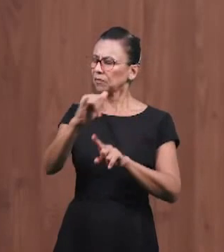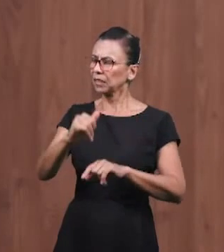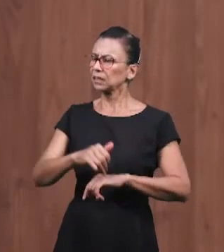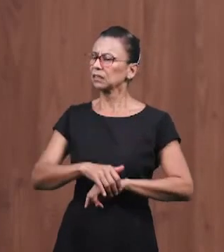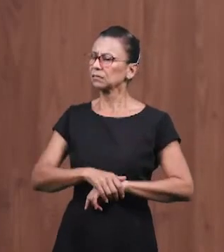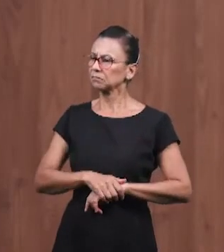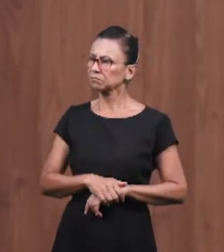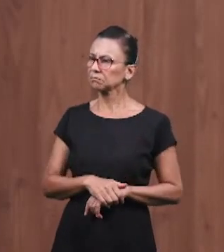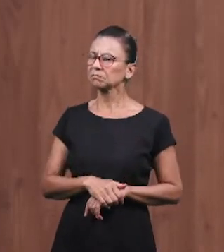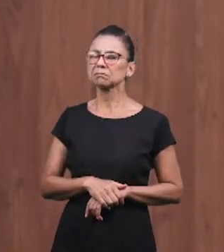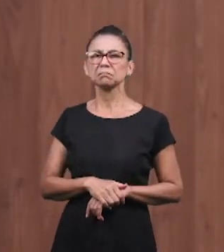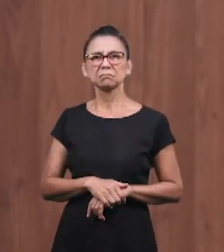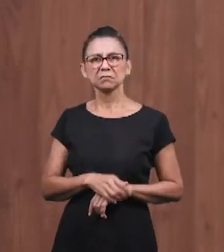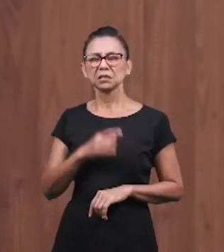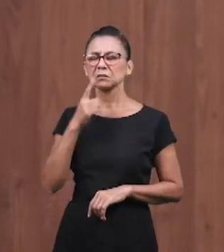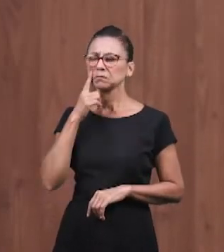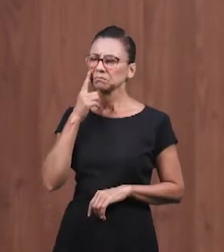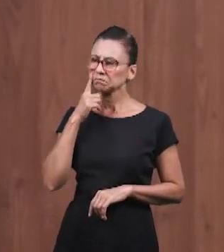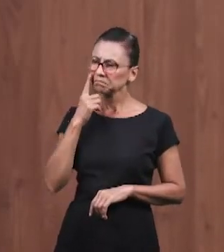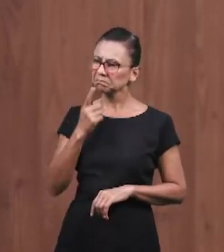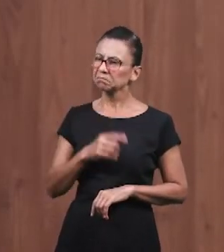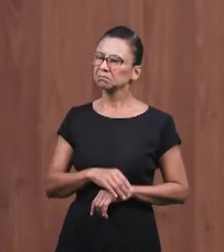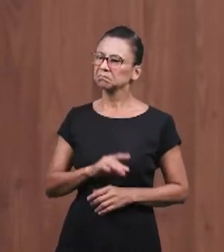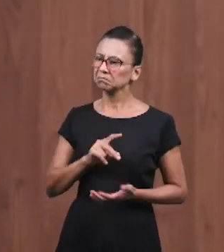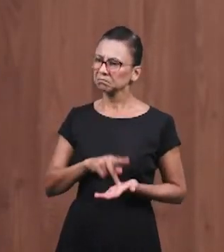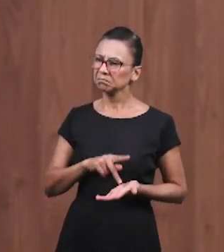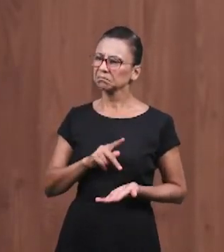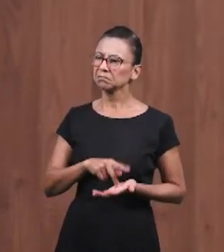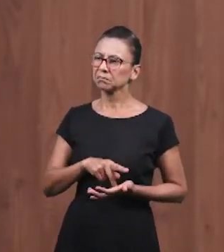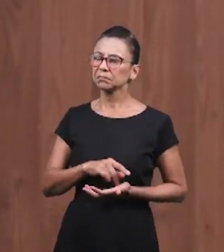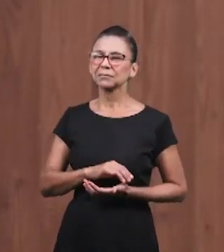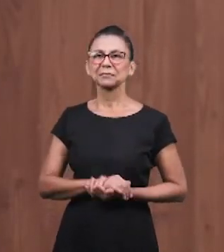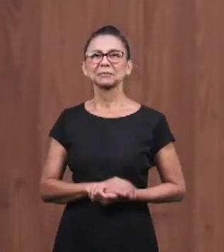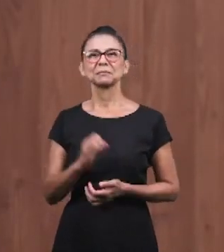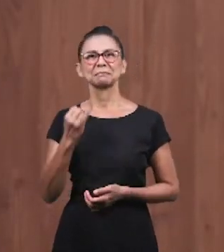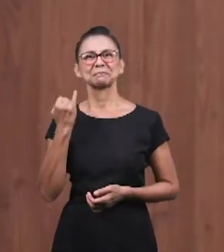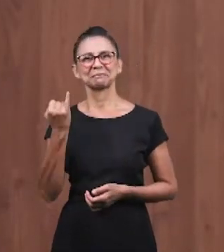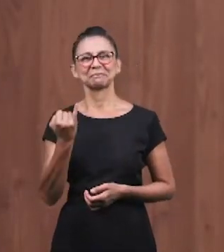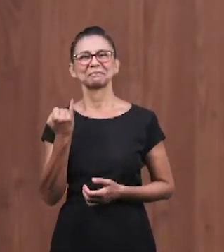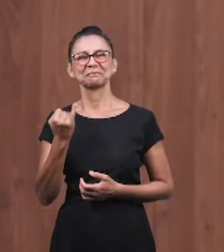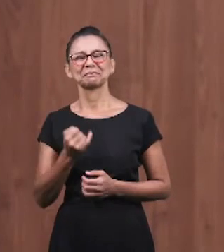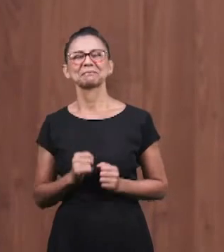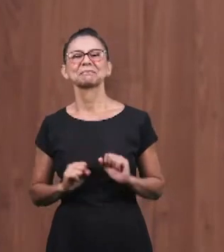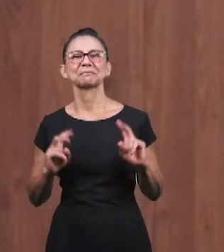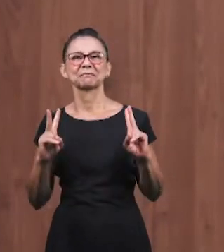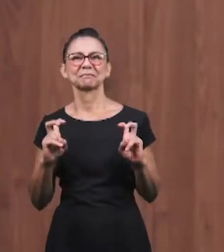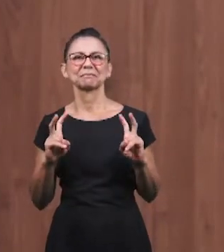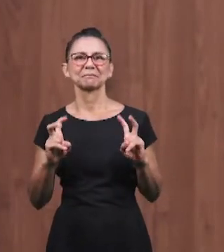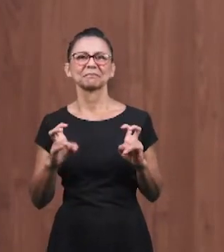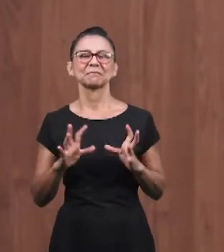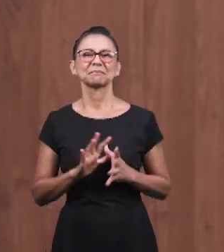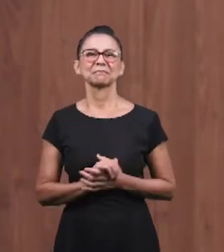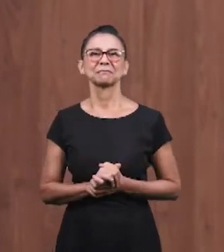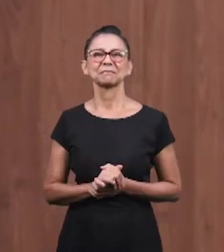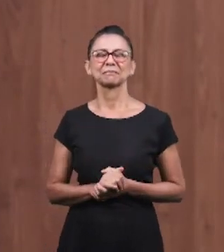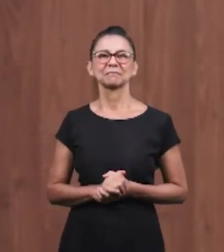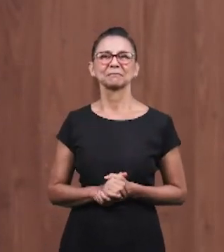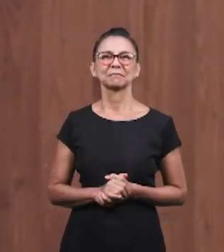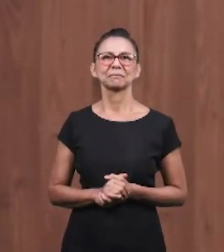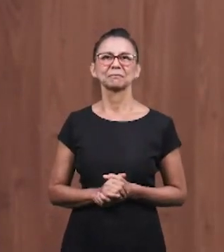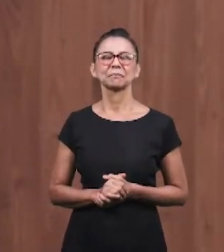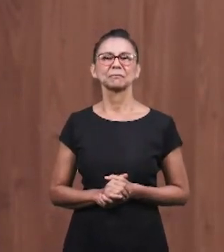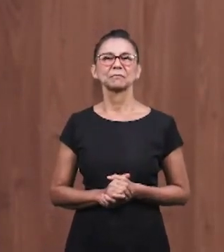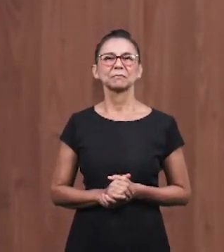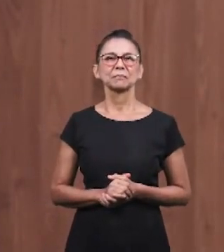para Jesus como um profeta. Vejo que tu és profeta. Muito importante essa colocação feita pelo irmão ali,